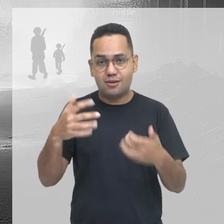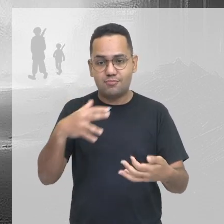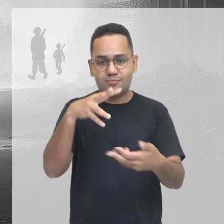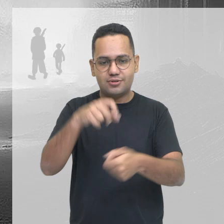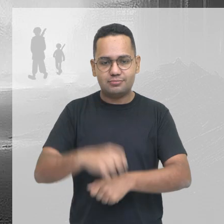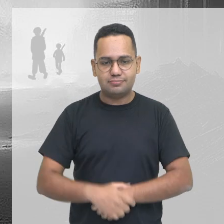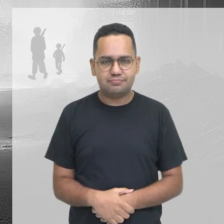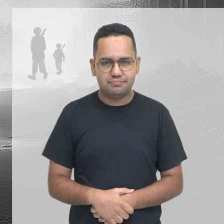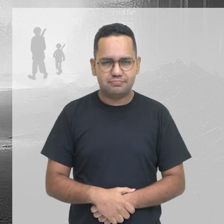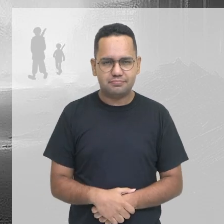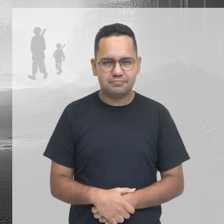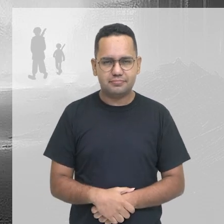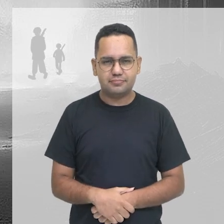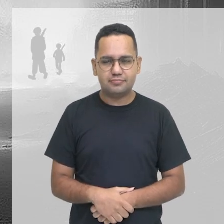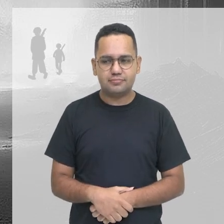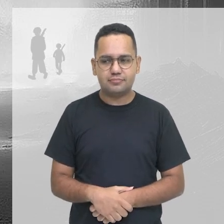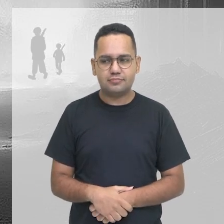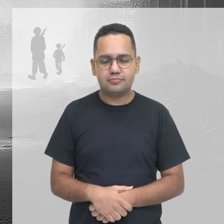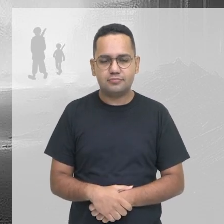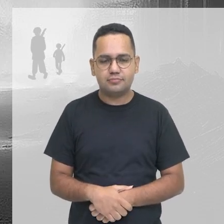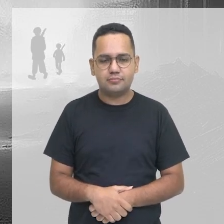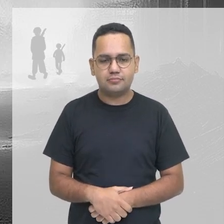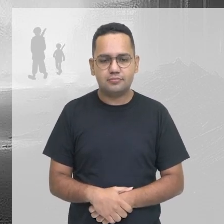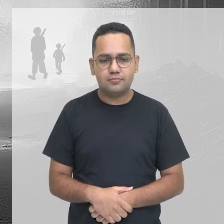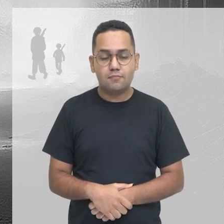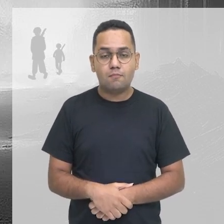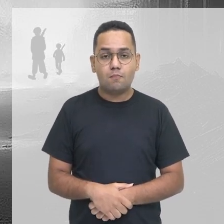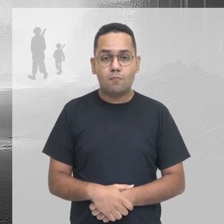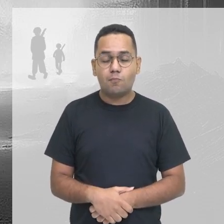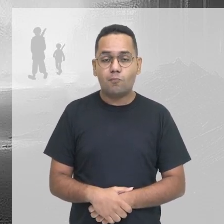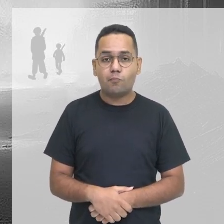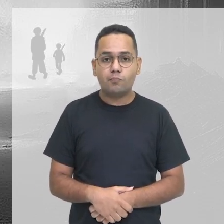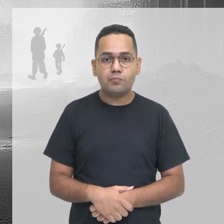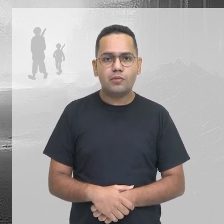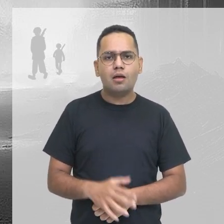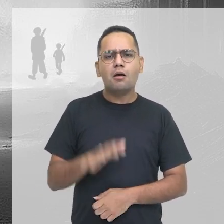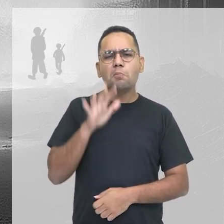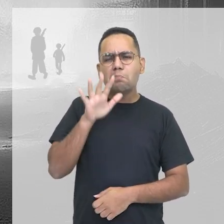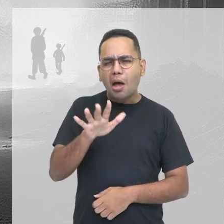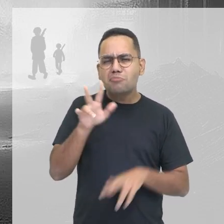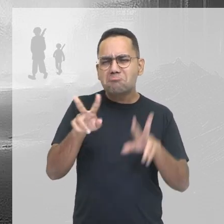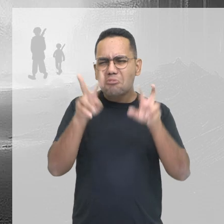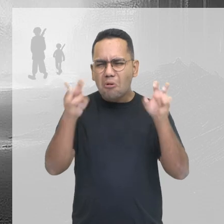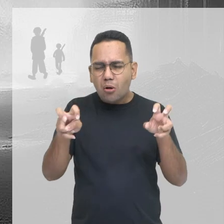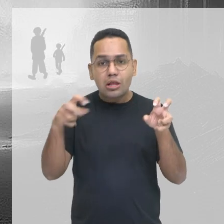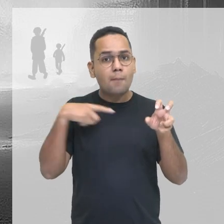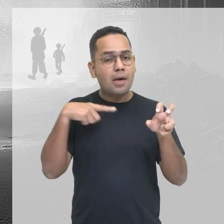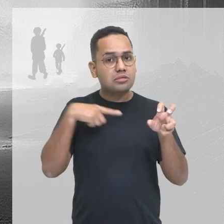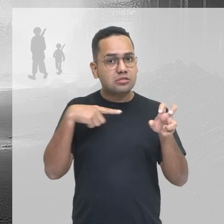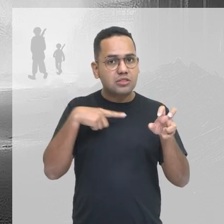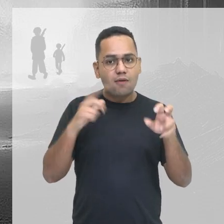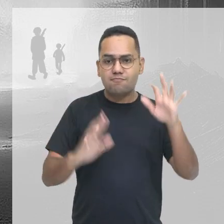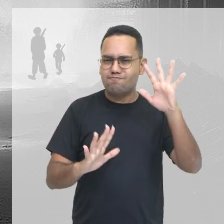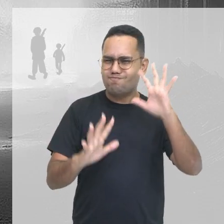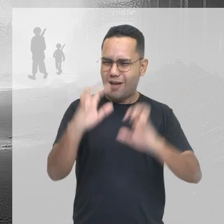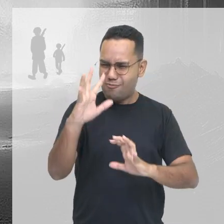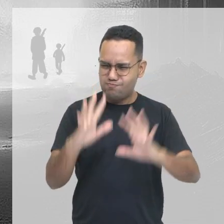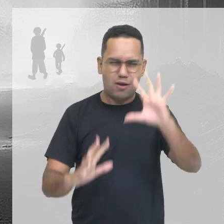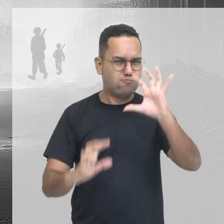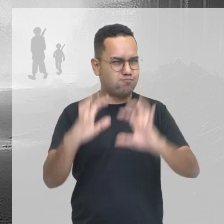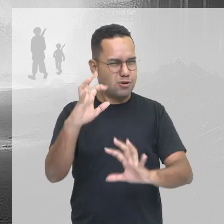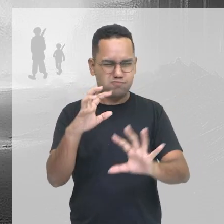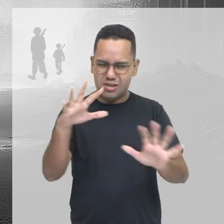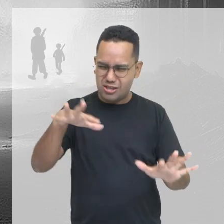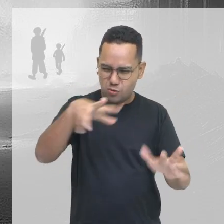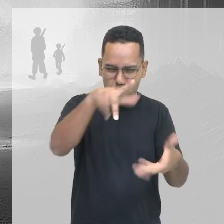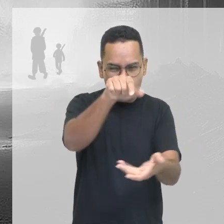gente, ela foi um conflito que envolveu grandes nações em um desenrolar nunca